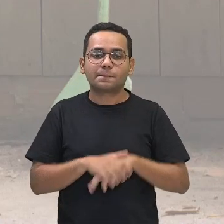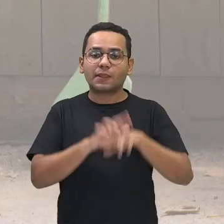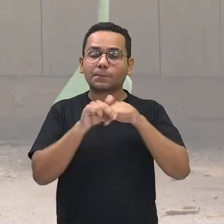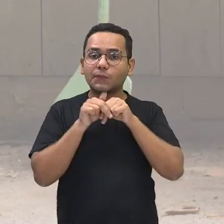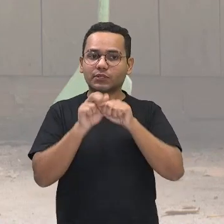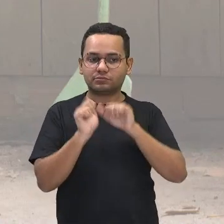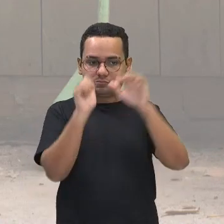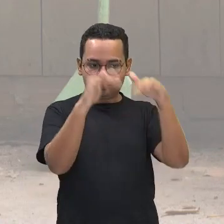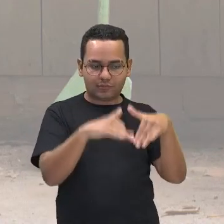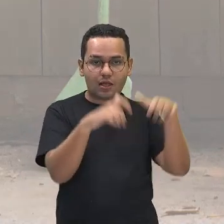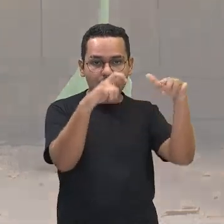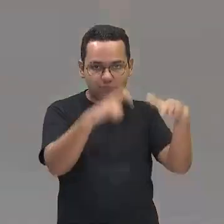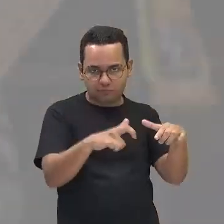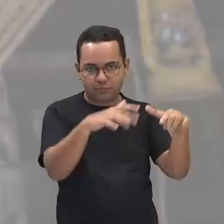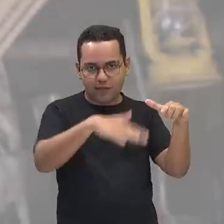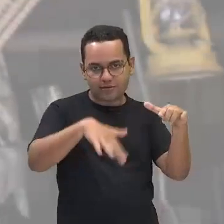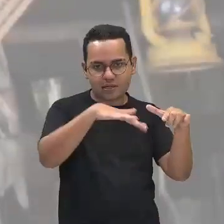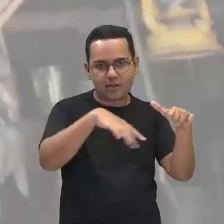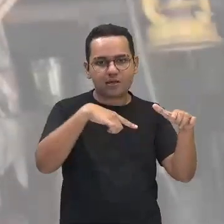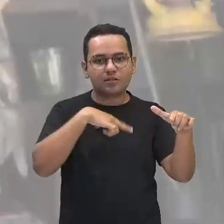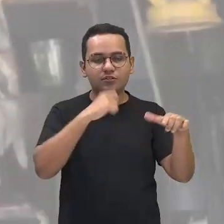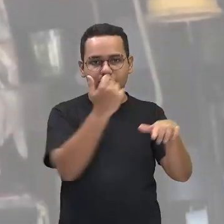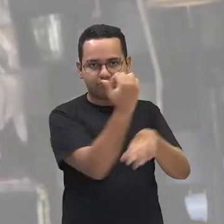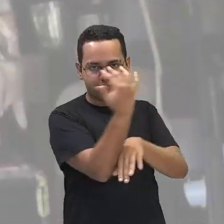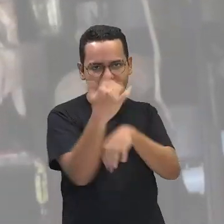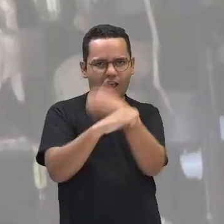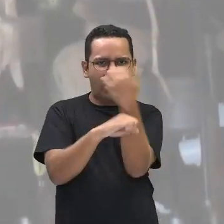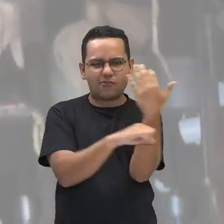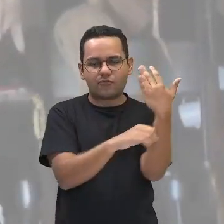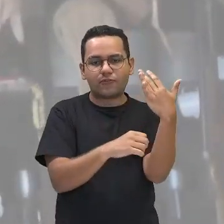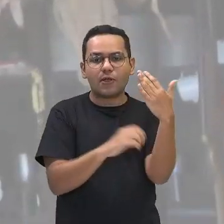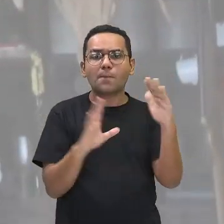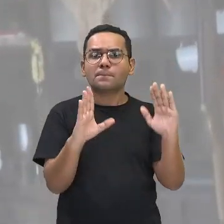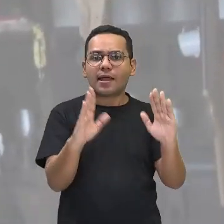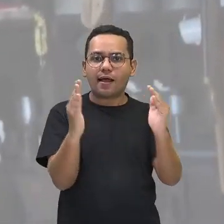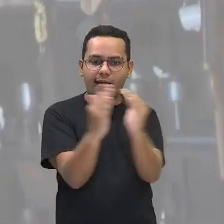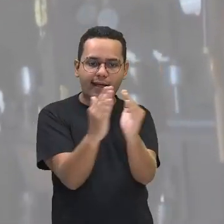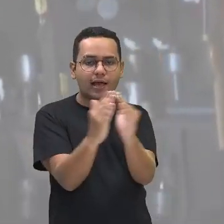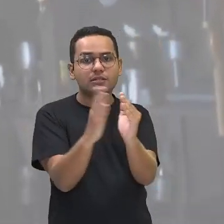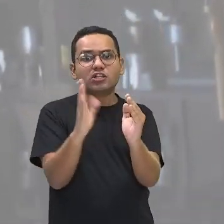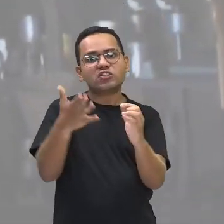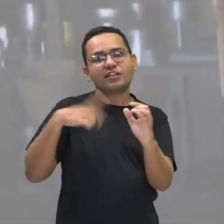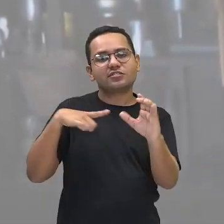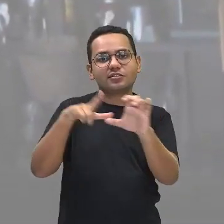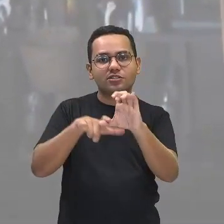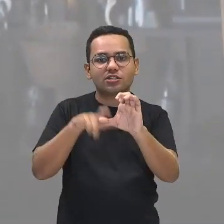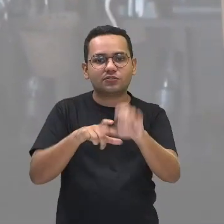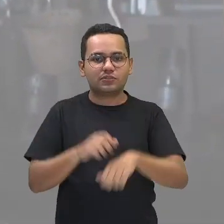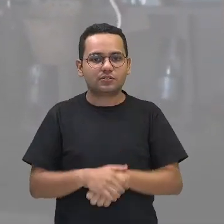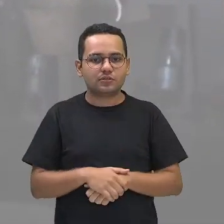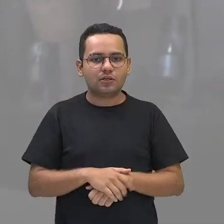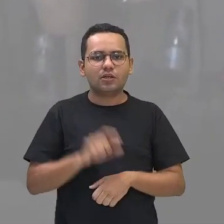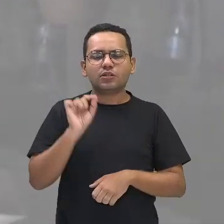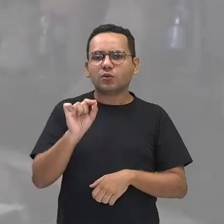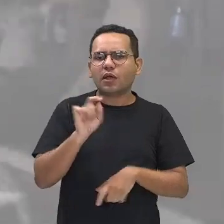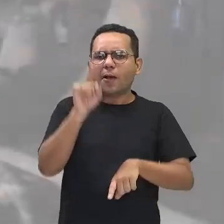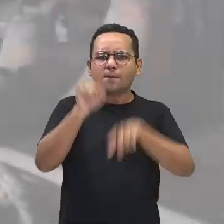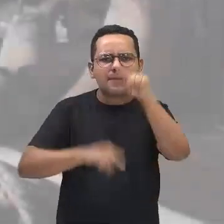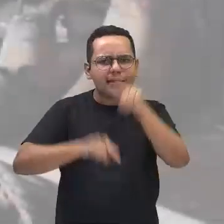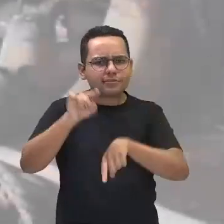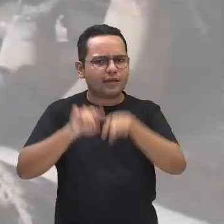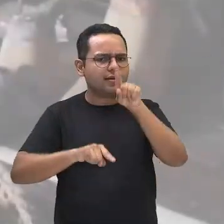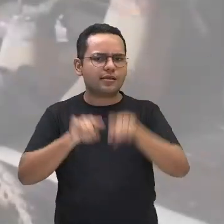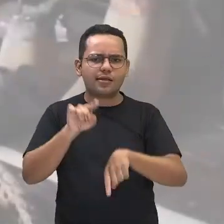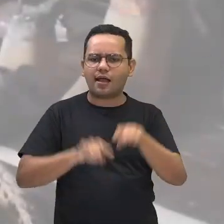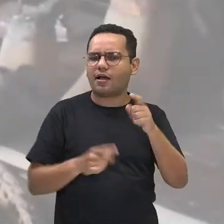ele iria até o barracão e no barracão também contraía dívidas com utensílios de primeira necessidade, que